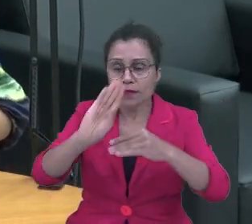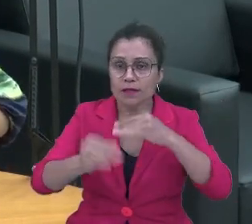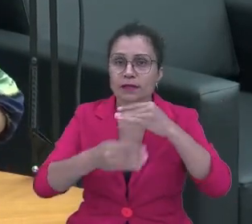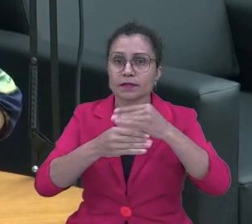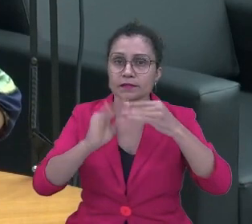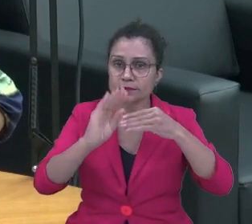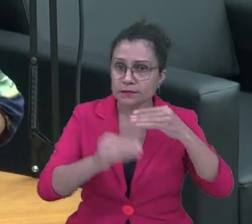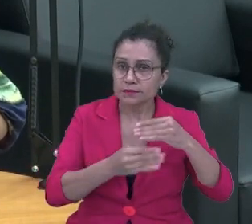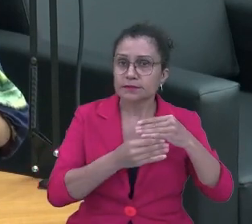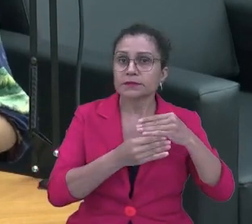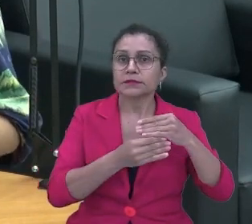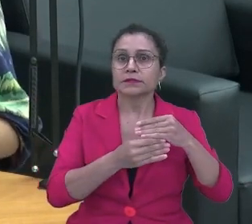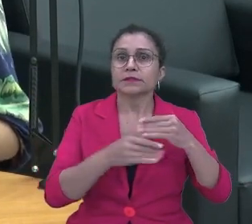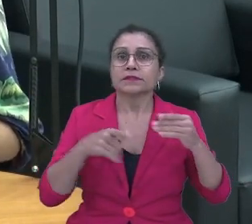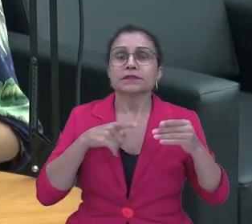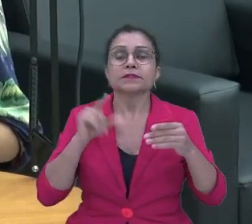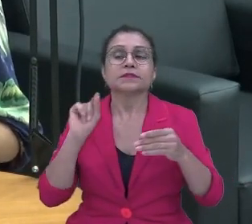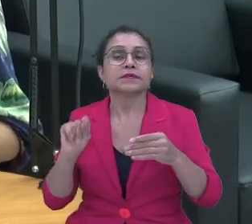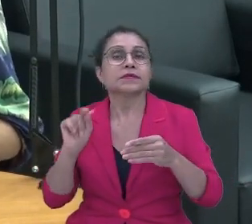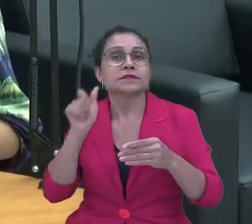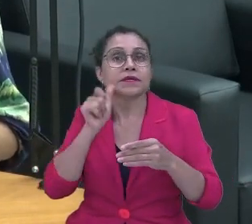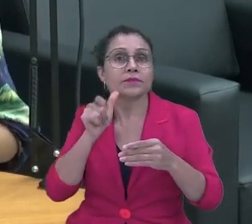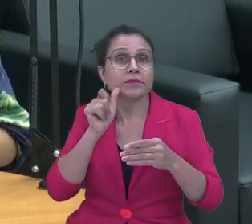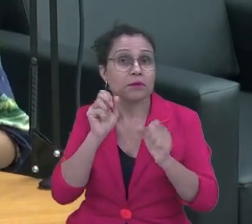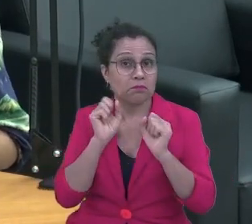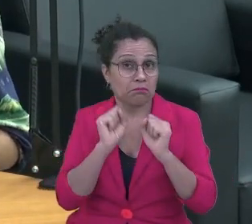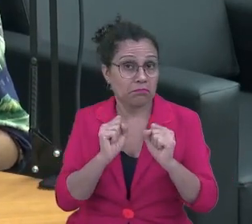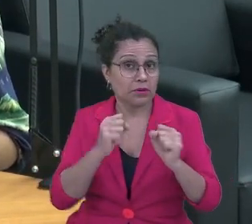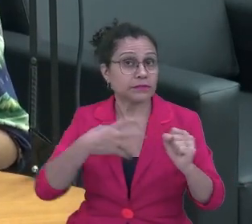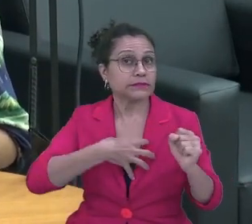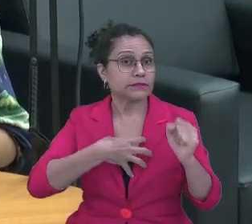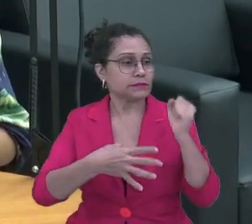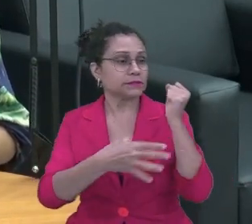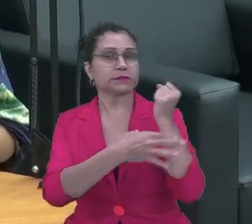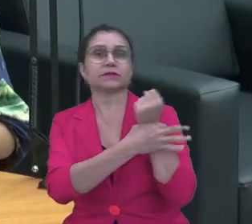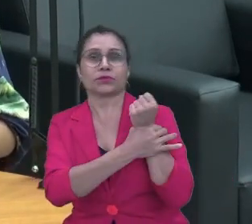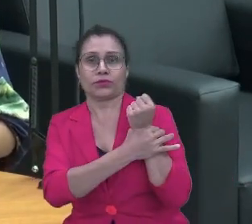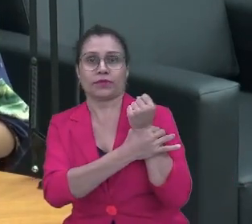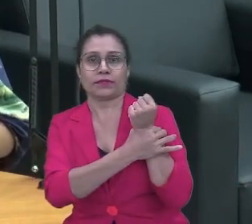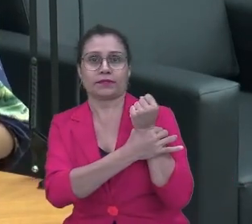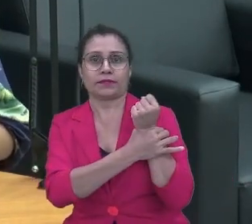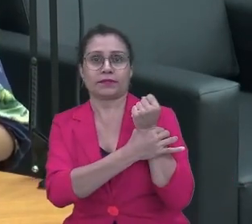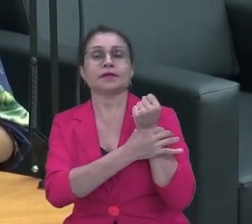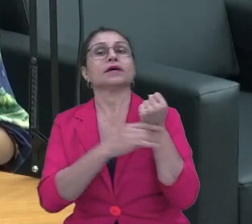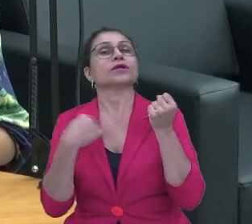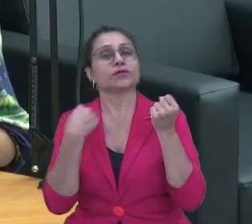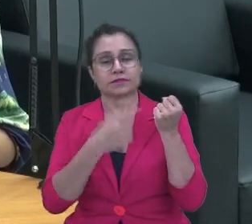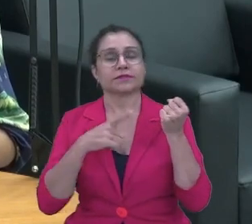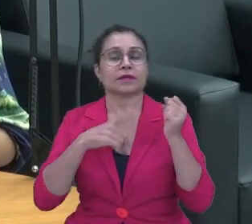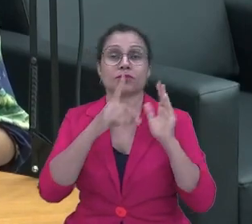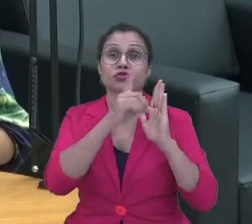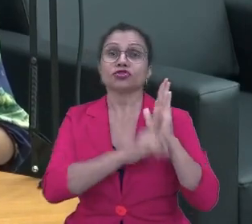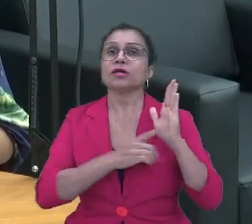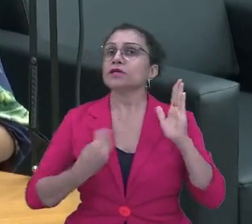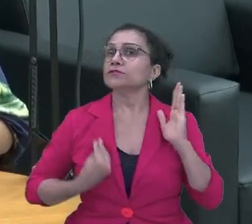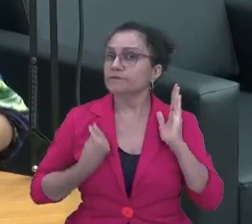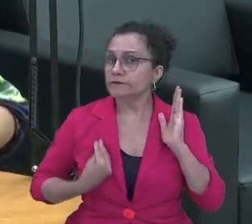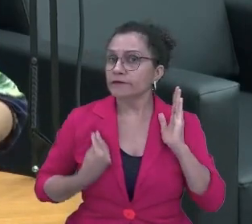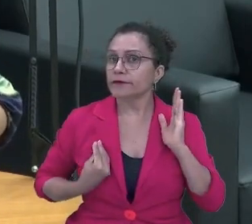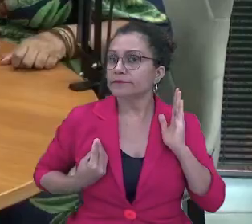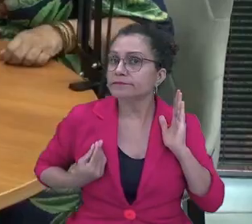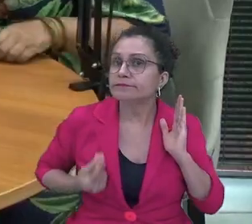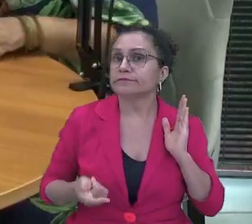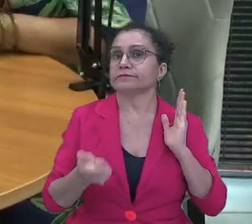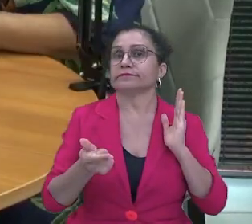implantadas, para que essa mulher possa se sentir segura. Porque nós temos o direito de viver. Eu acho que é isso. Falando